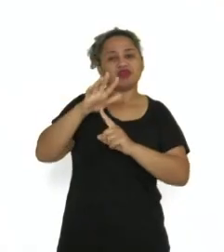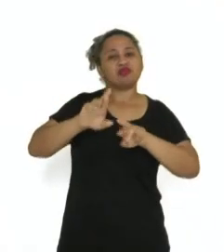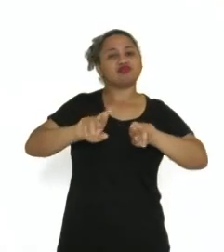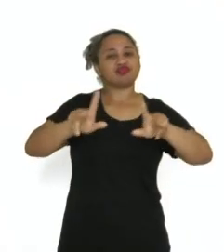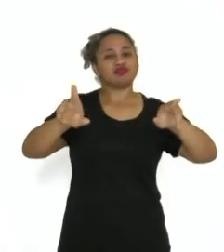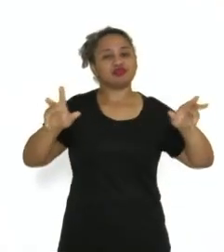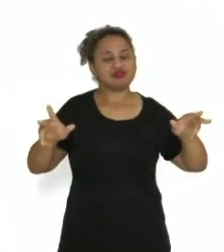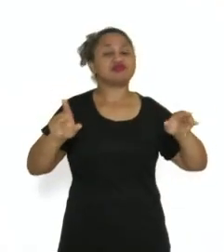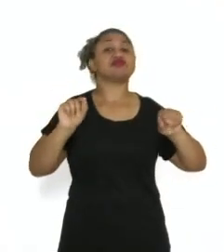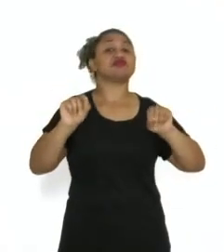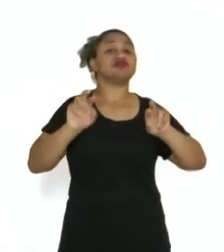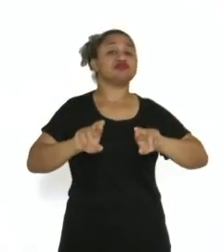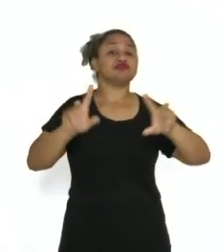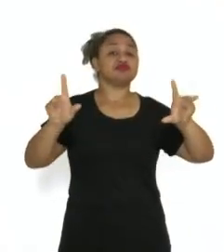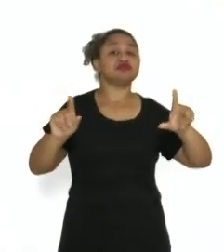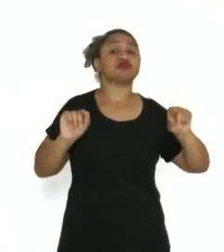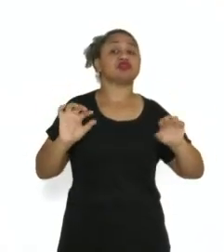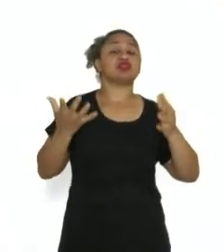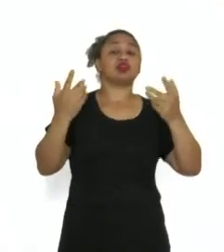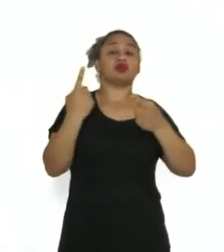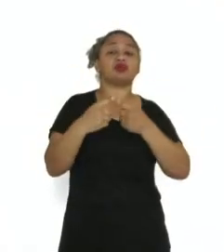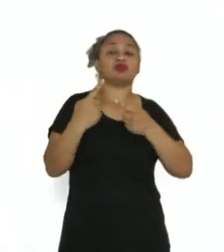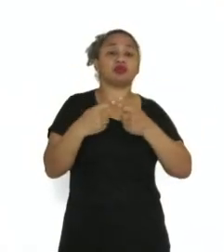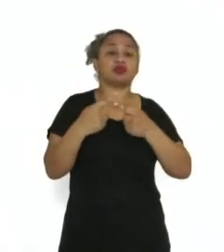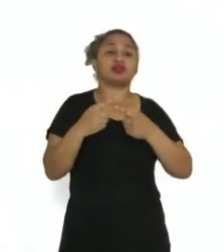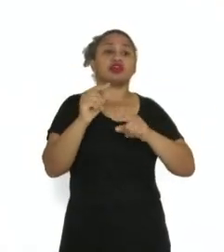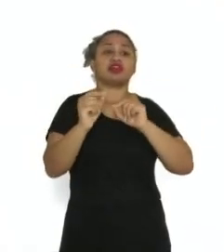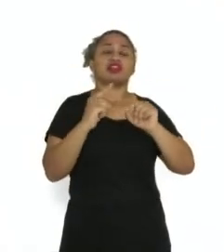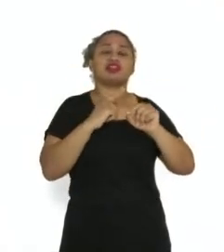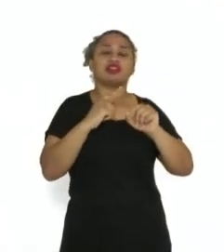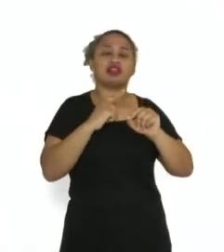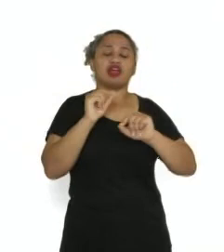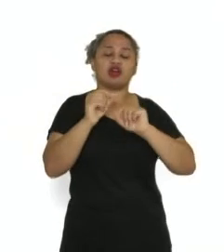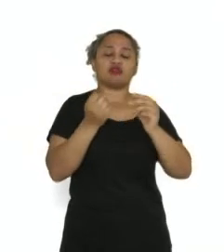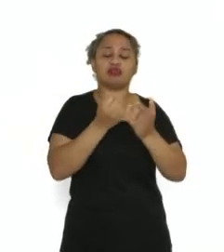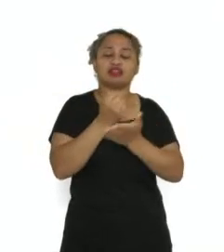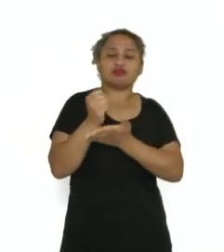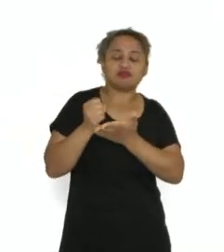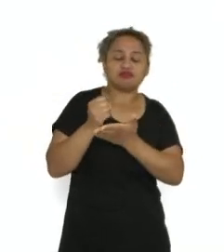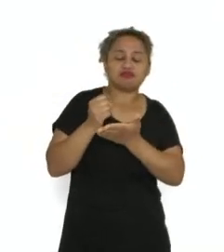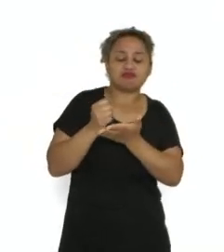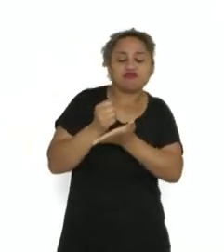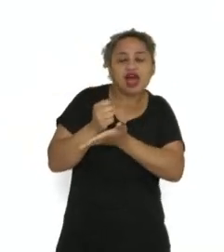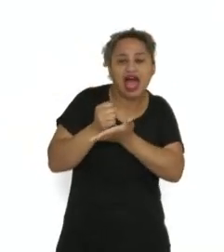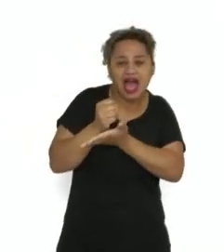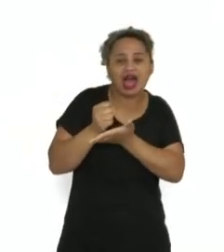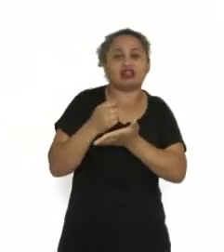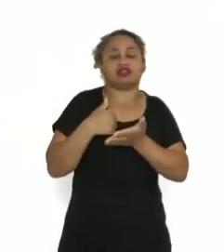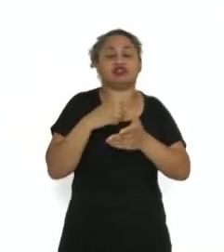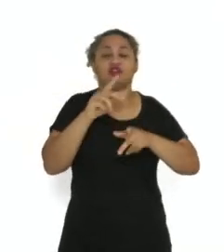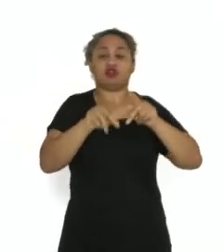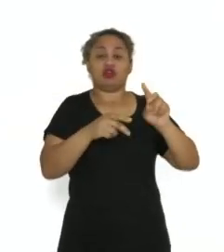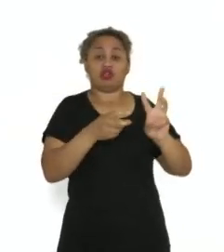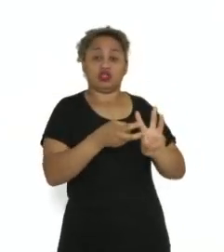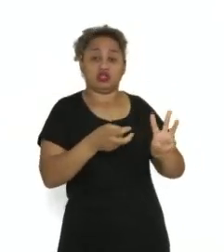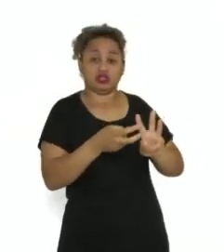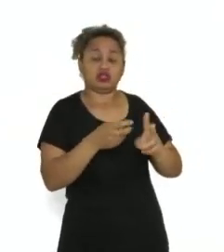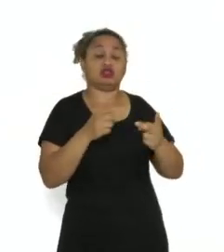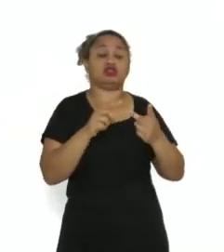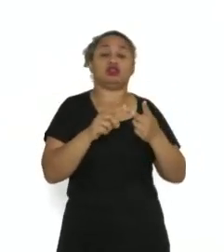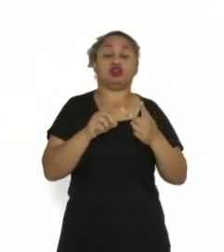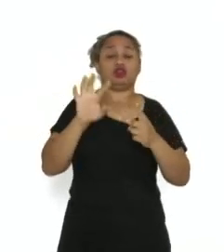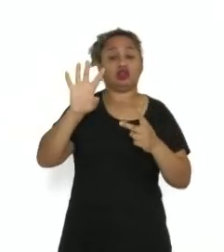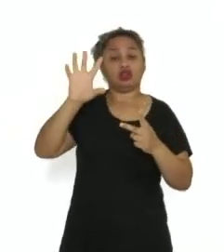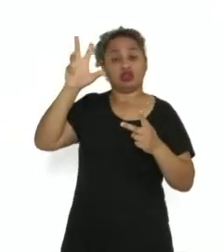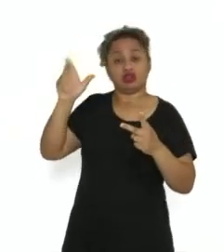Essa diversidade se deve, né, a esses pilares que formam brasileiros, povos originários, os africanos